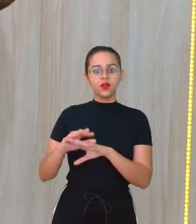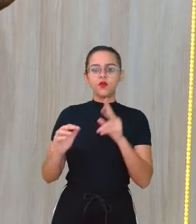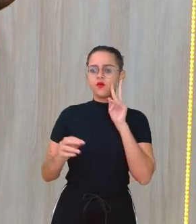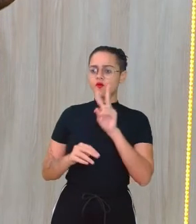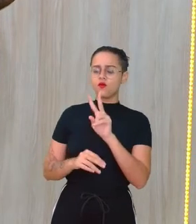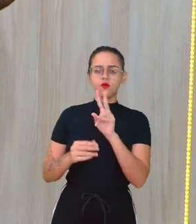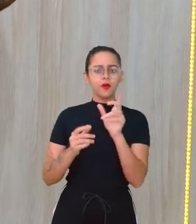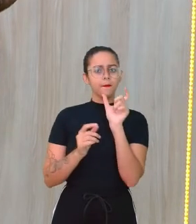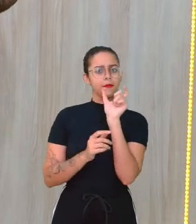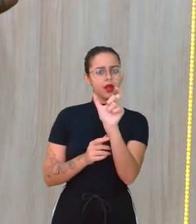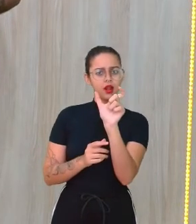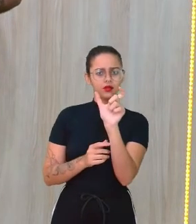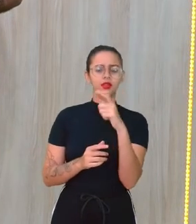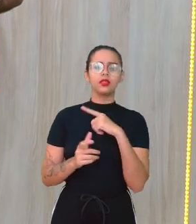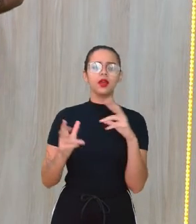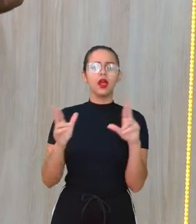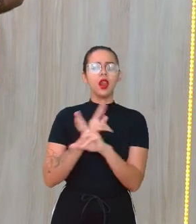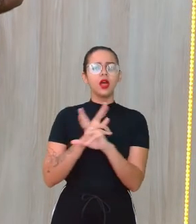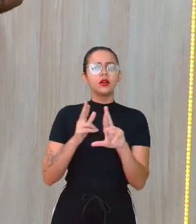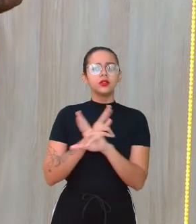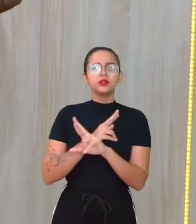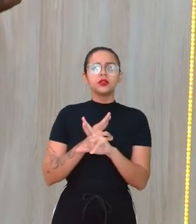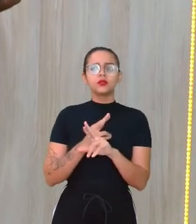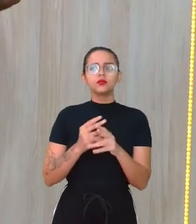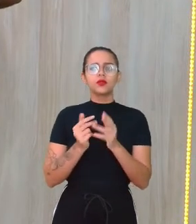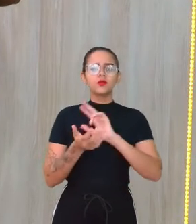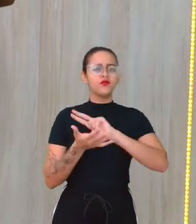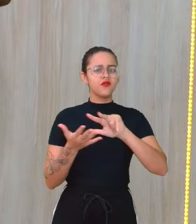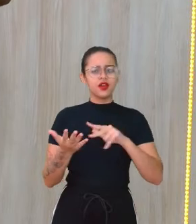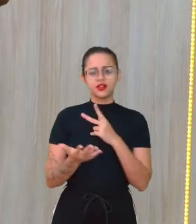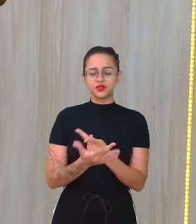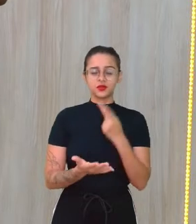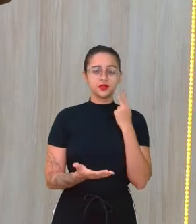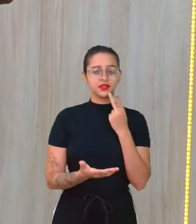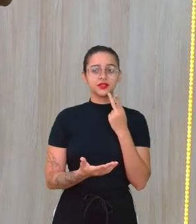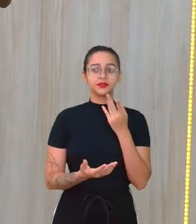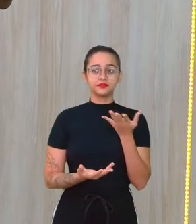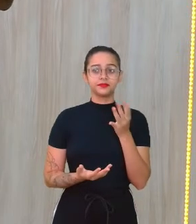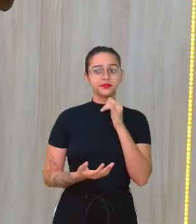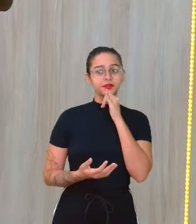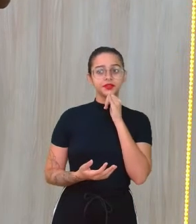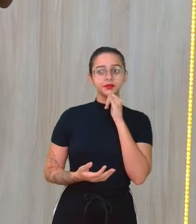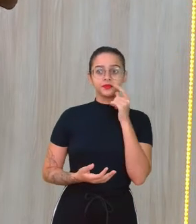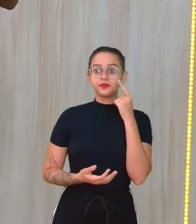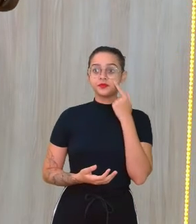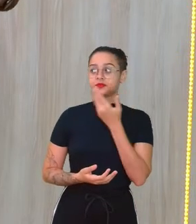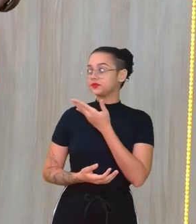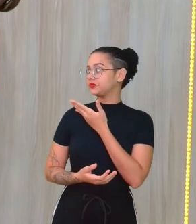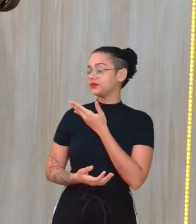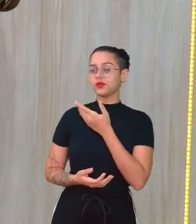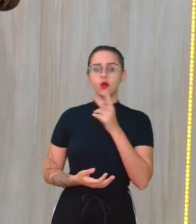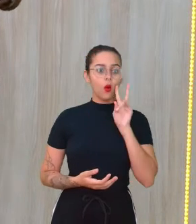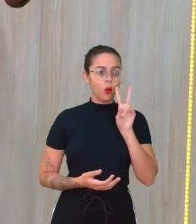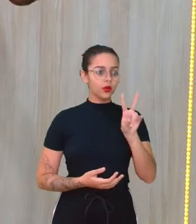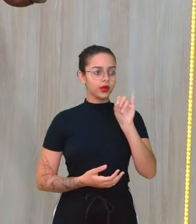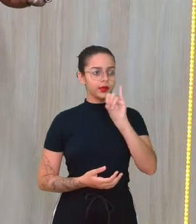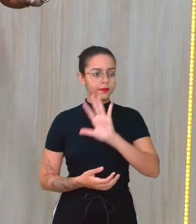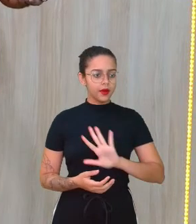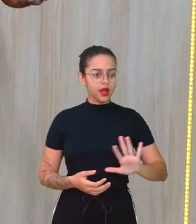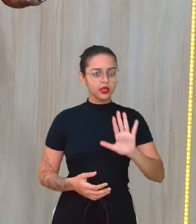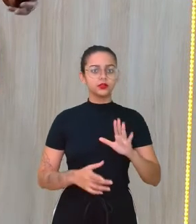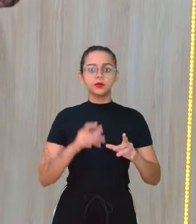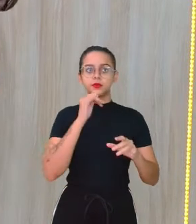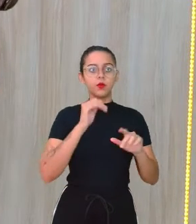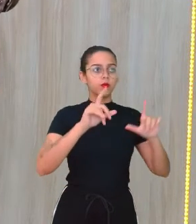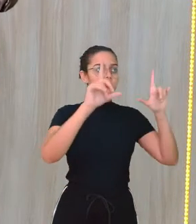palavra semelhança ela está relacionada com diversas situações, como por exemplo, olhar uma imagem em vários